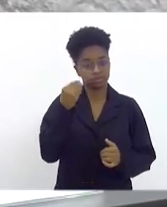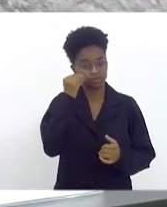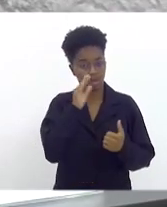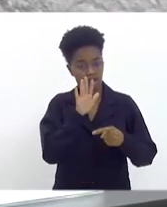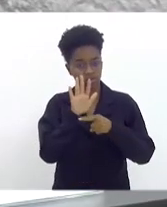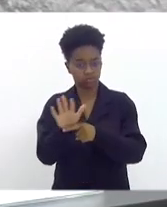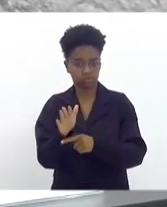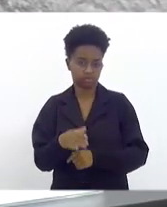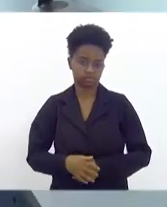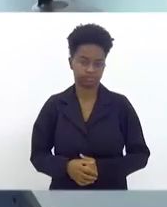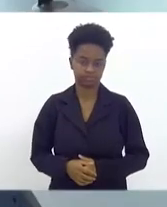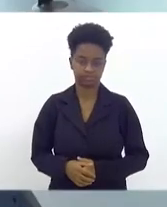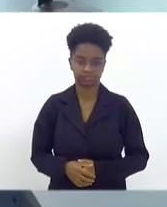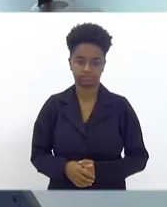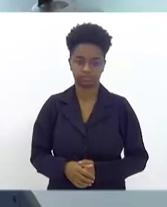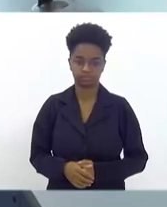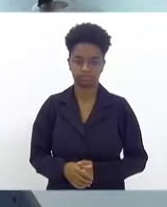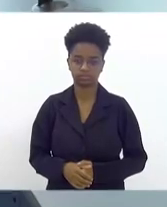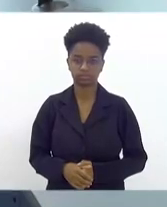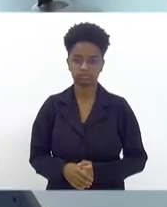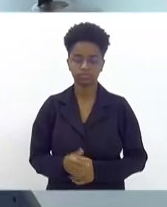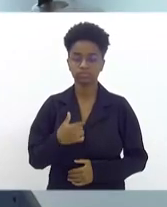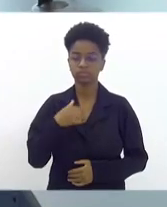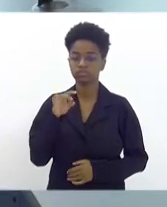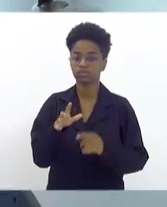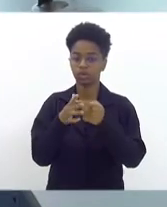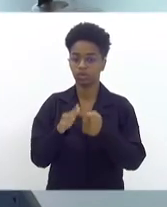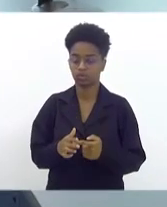possível. Maravilha. Deixa eu só fazer uma retificação